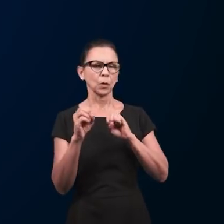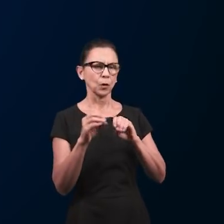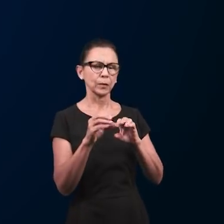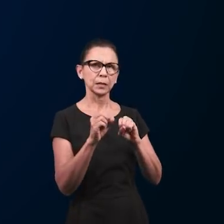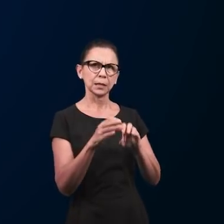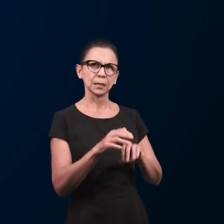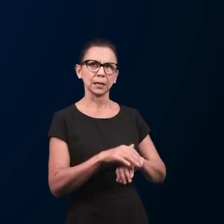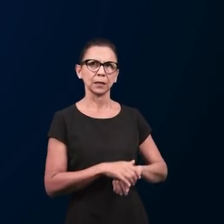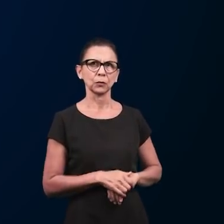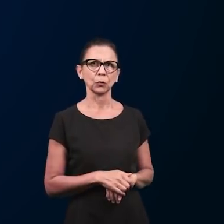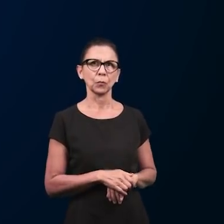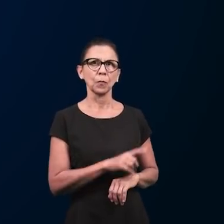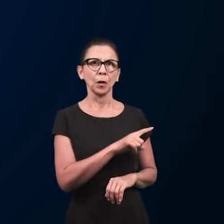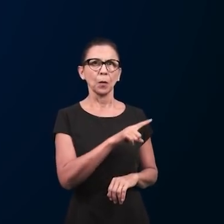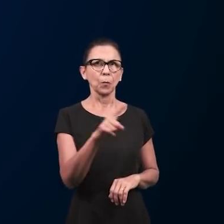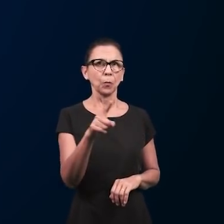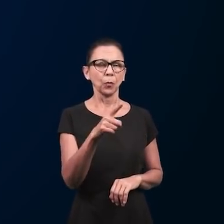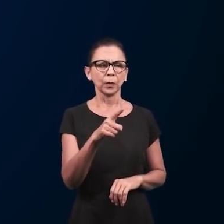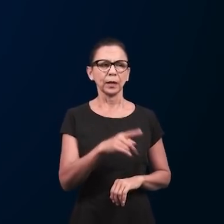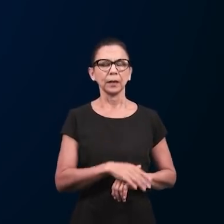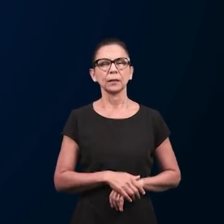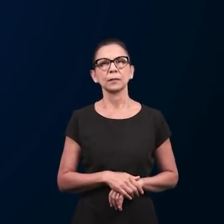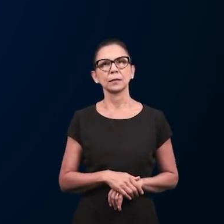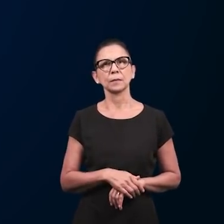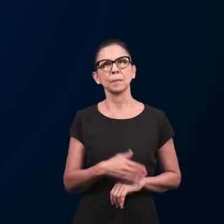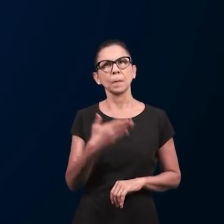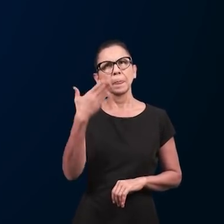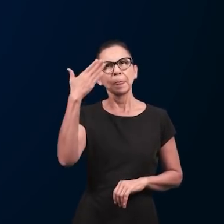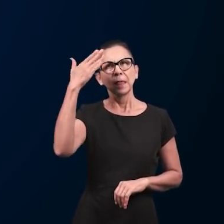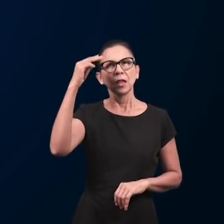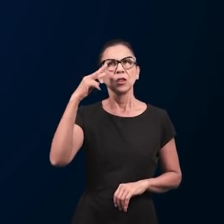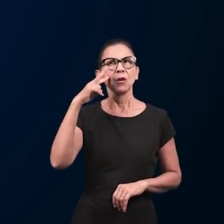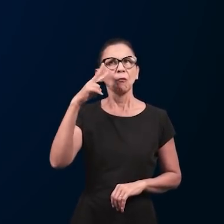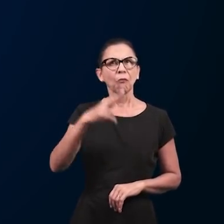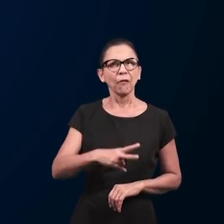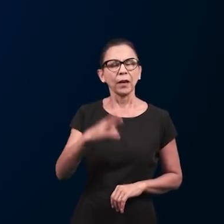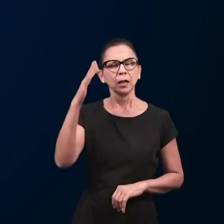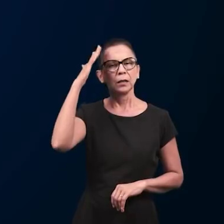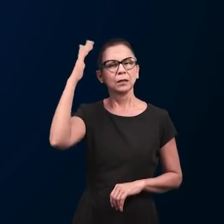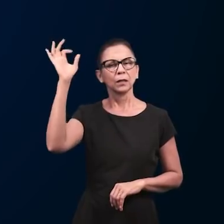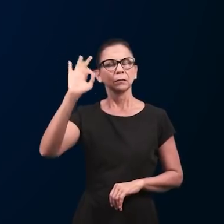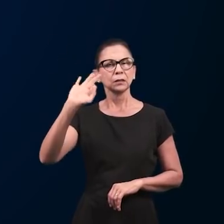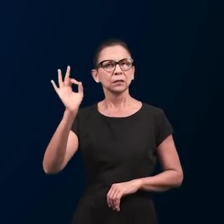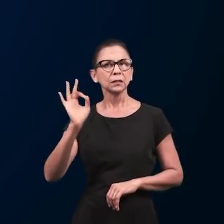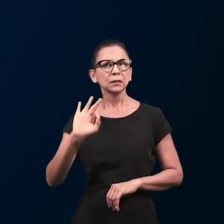parábolas, porque eles vendo não veem, e ouvindo não ouvem nem